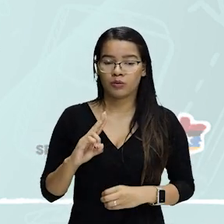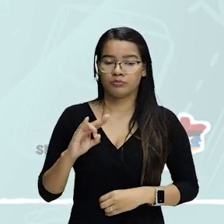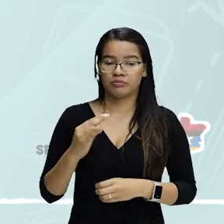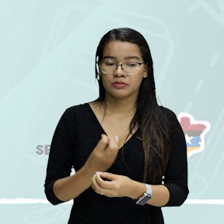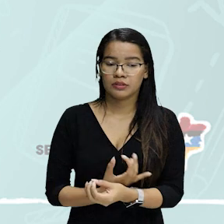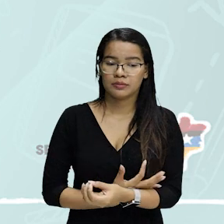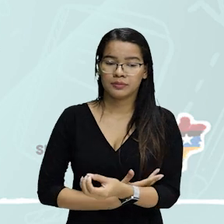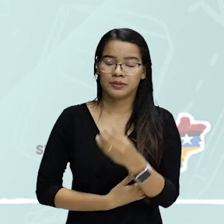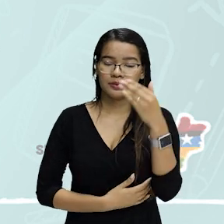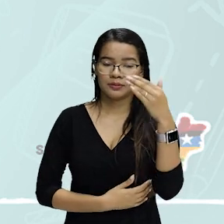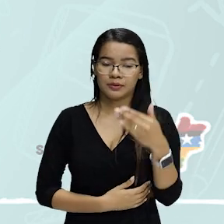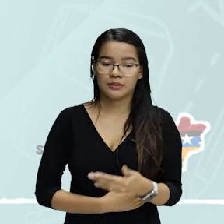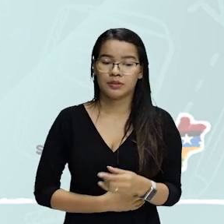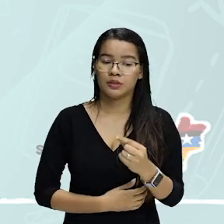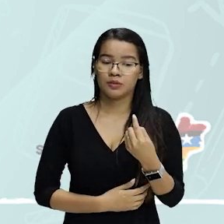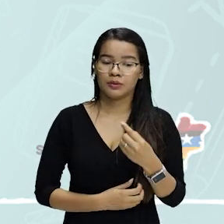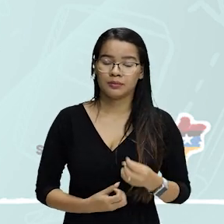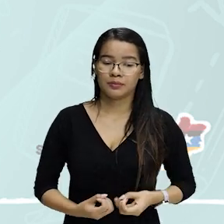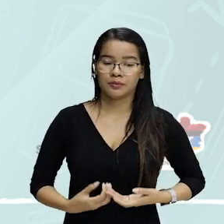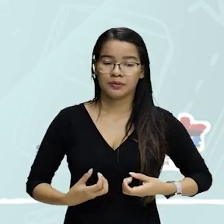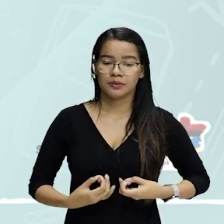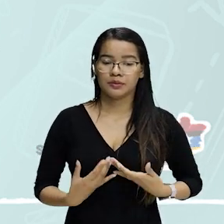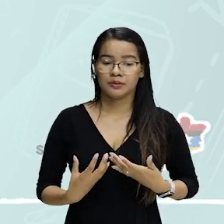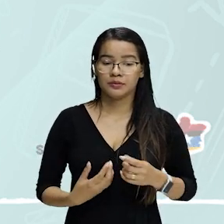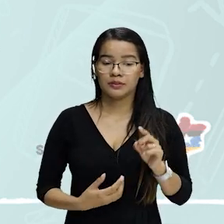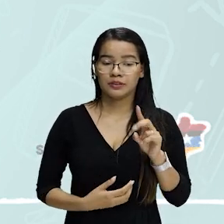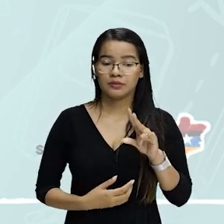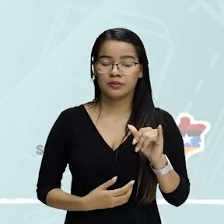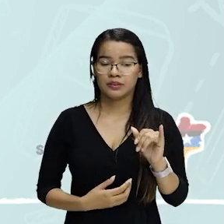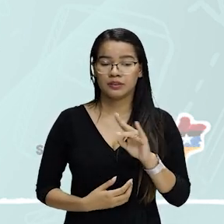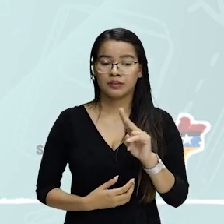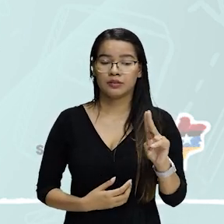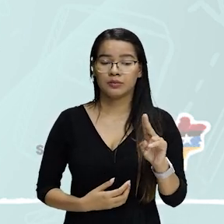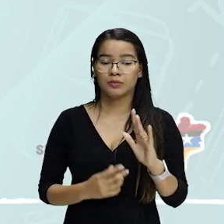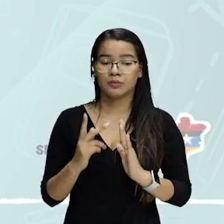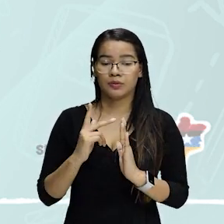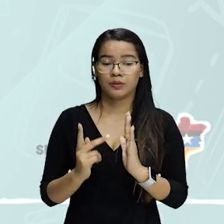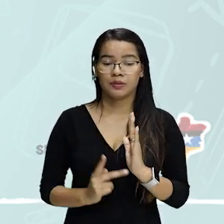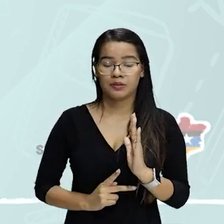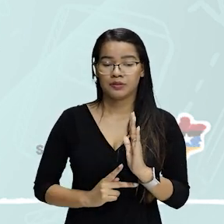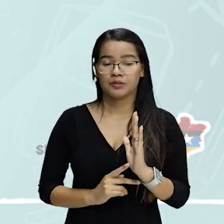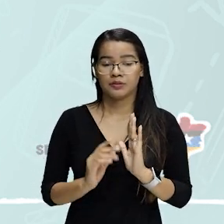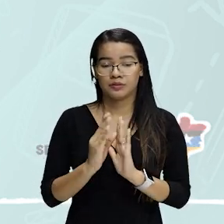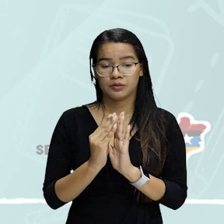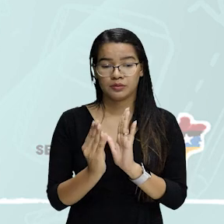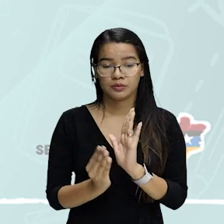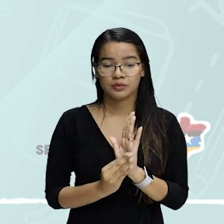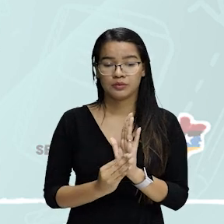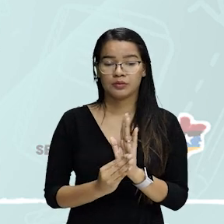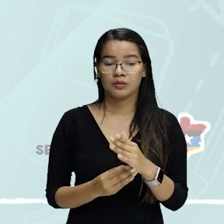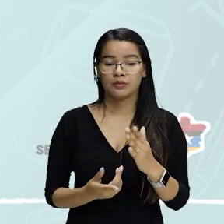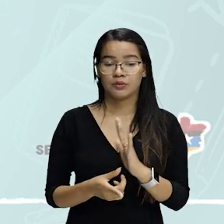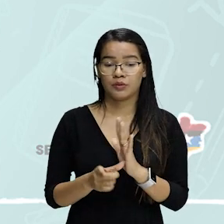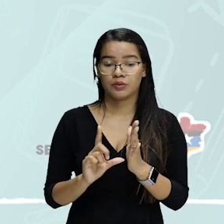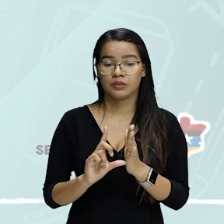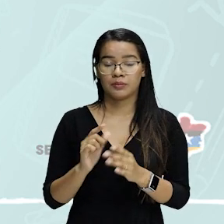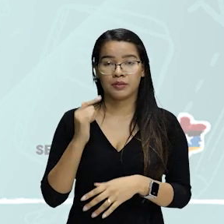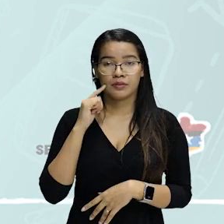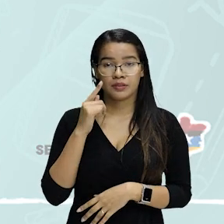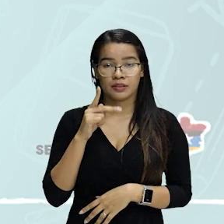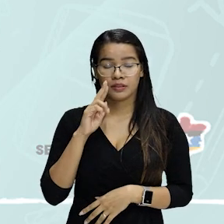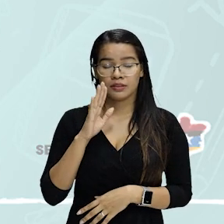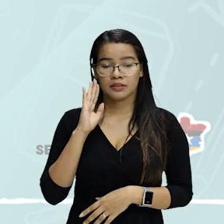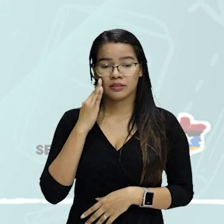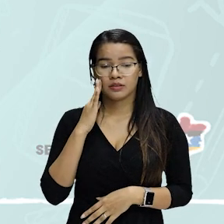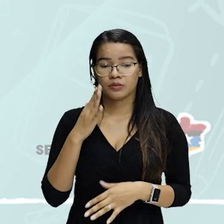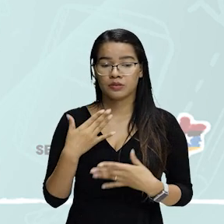emoções presentes numa produção, num poema, você vai chamar de poesia, o conteúdo. Eu vou voltar para você entender.